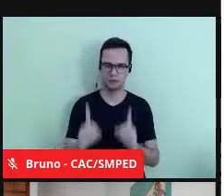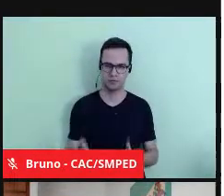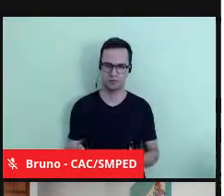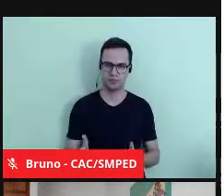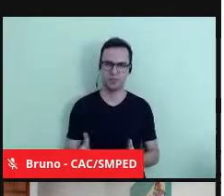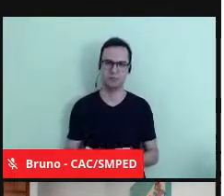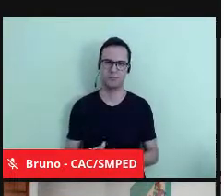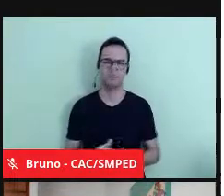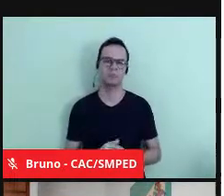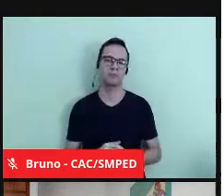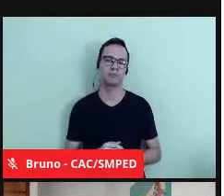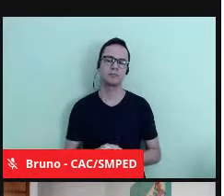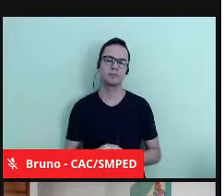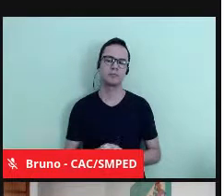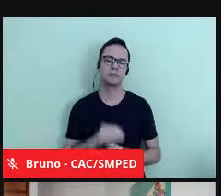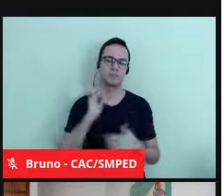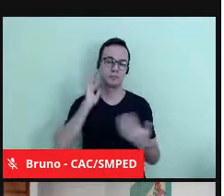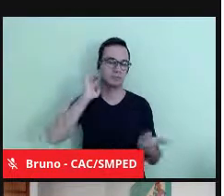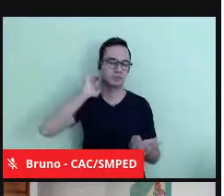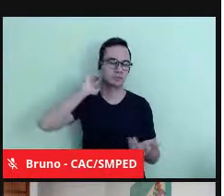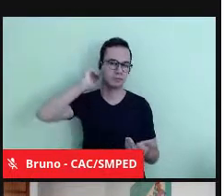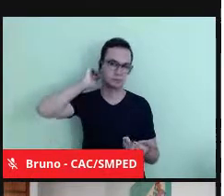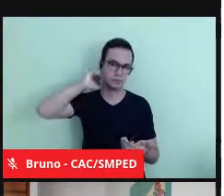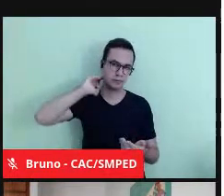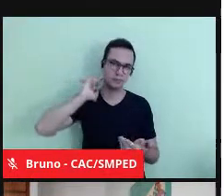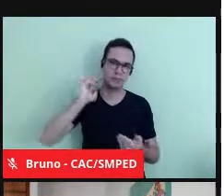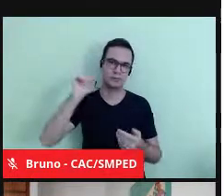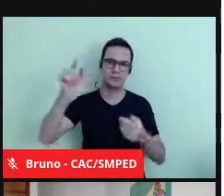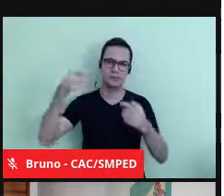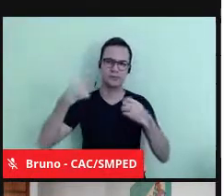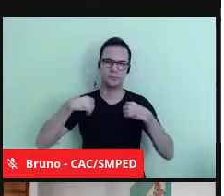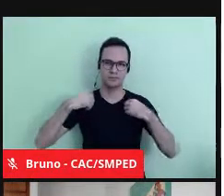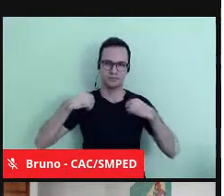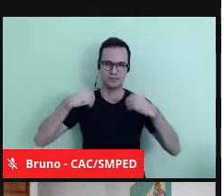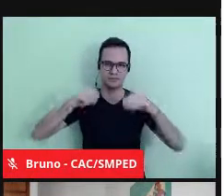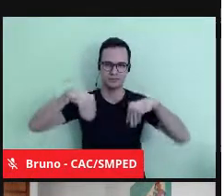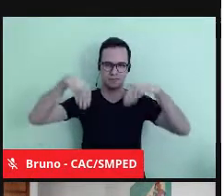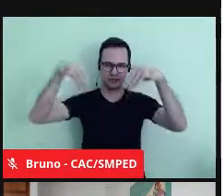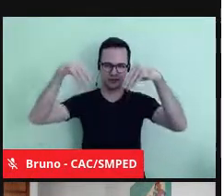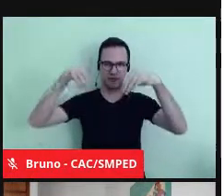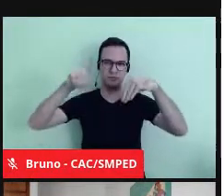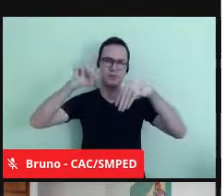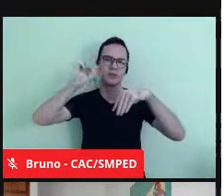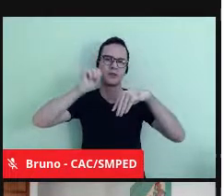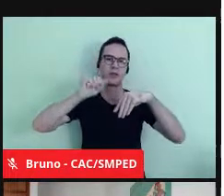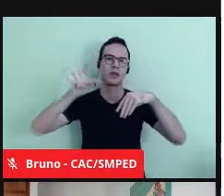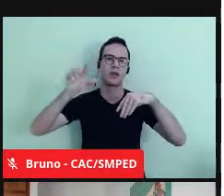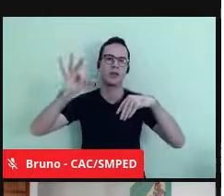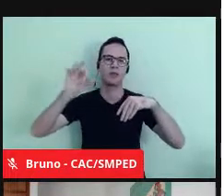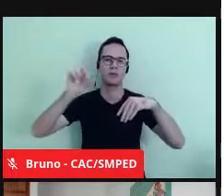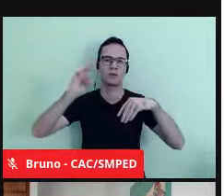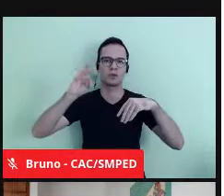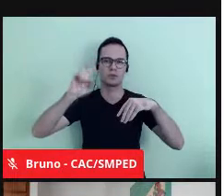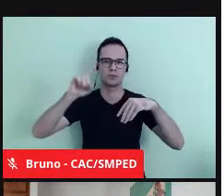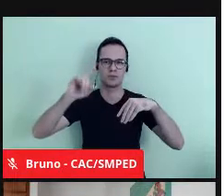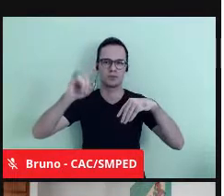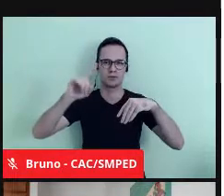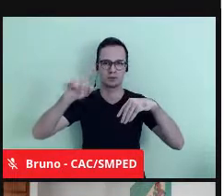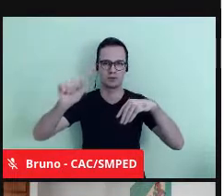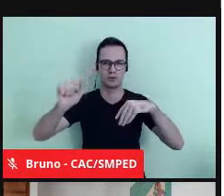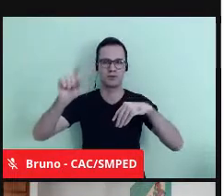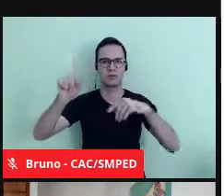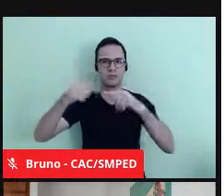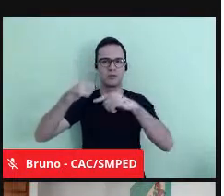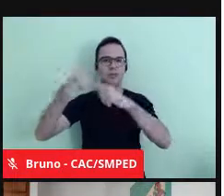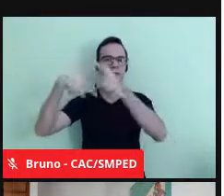né? E, então, por exemplo, esse aqui é um objeto da Simone Barreto, que é uma artista lá de Fortaleza, que fala justamente sobre a antiguidade